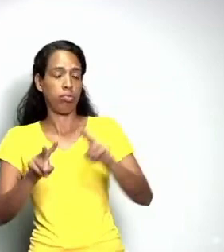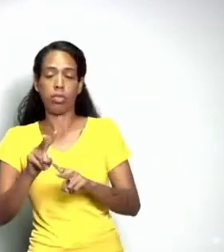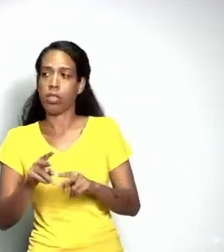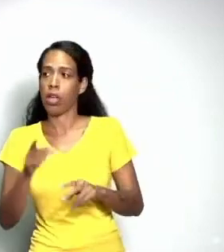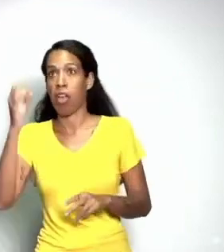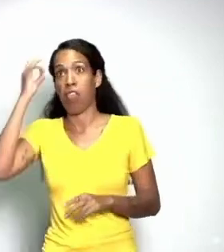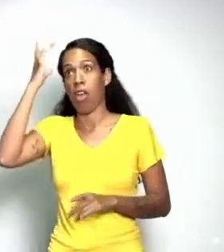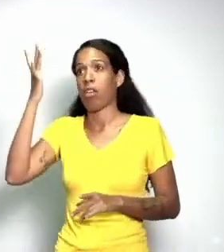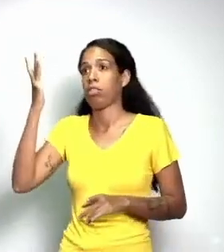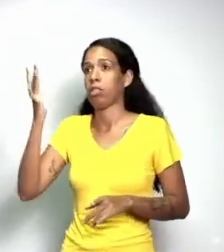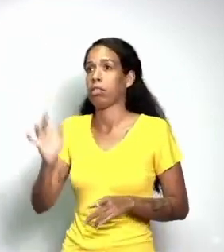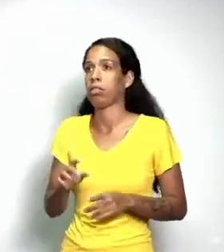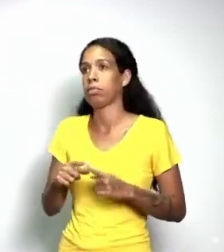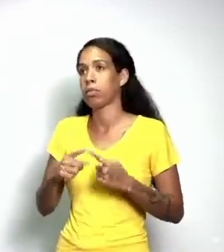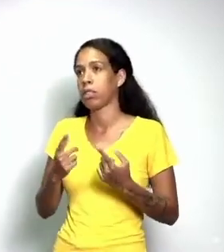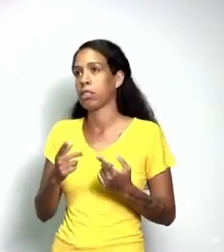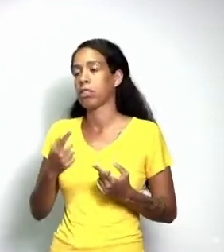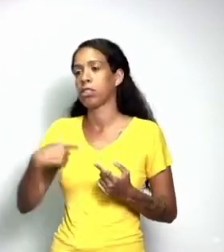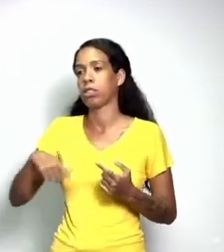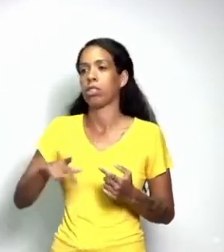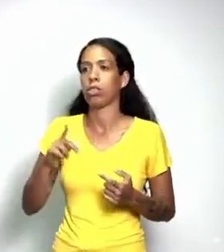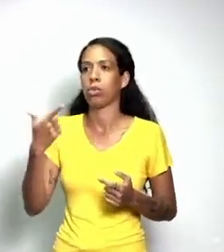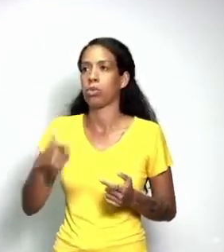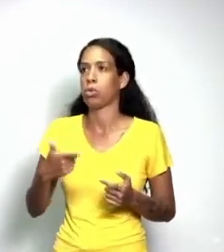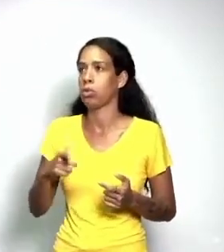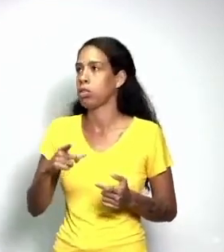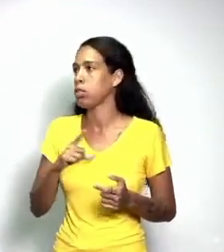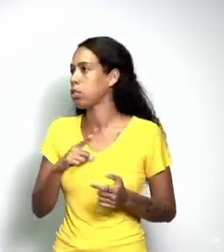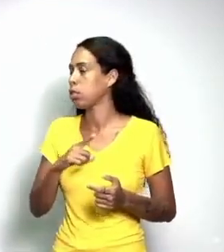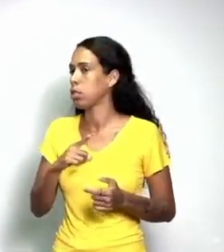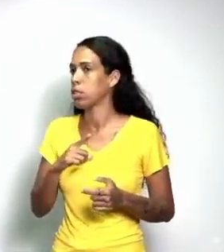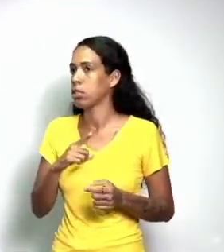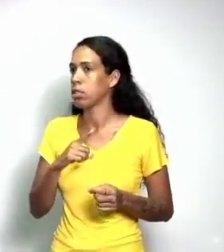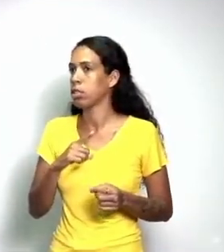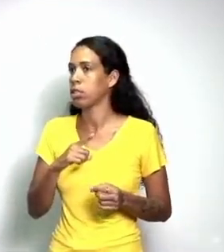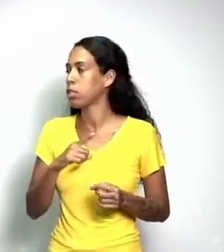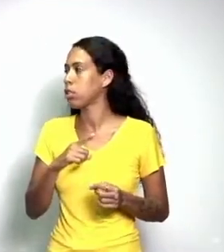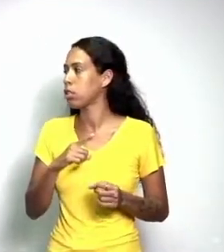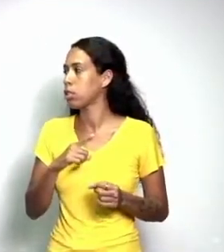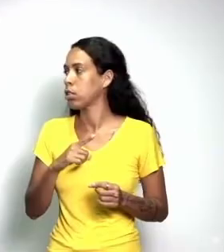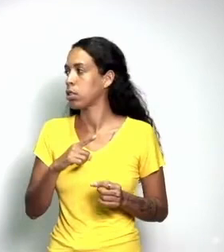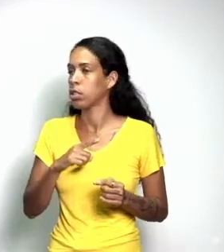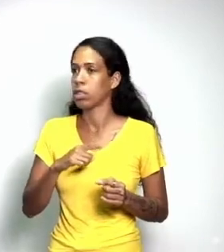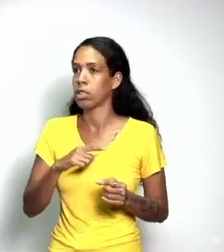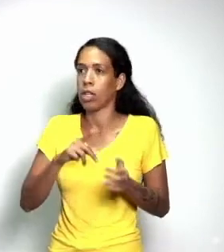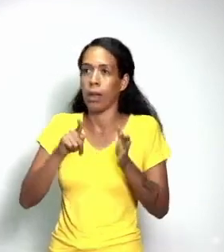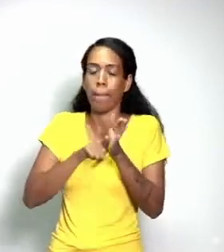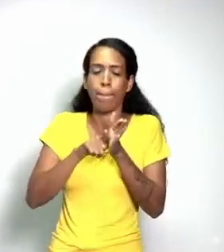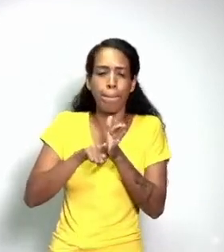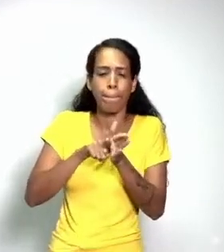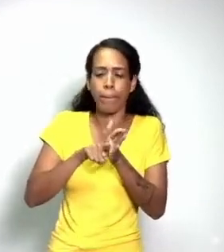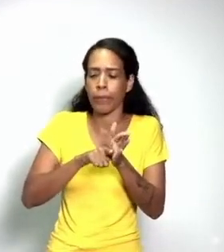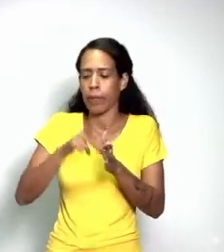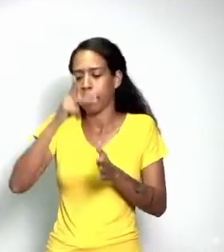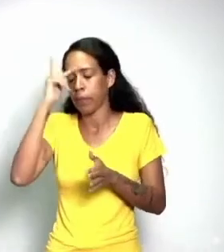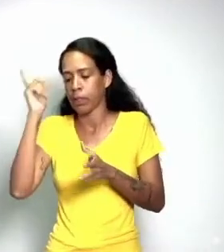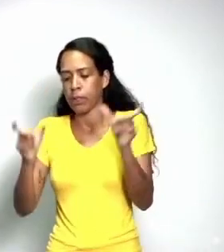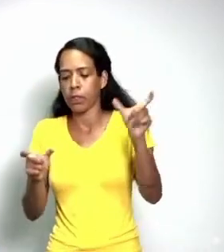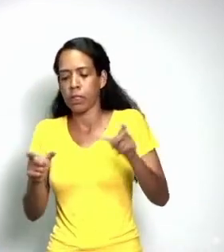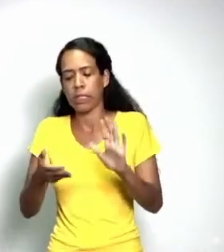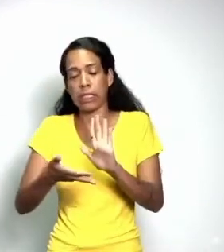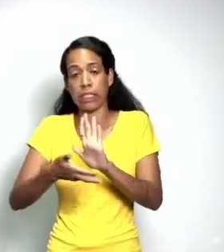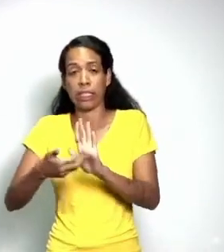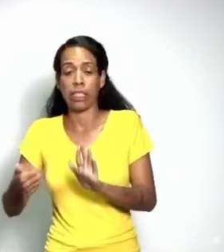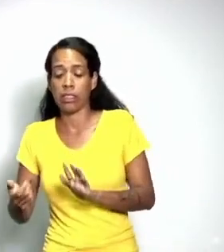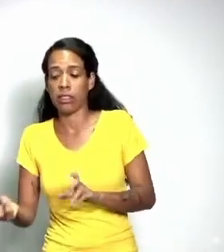com facilidade. E aí, para a gente não ter que recorrer a alguém da equipe, perguntar, ou ter que sair da posição